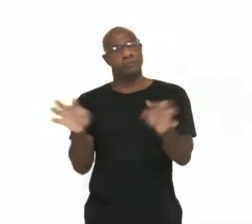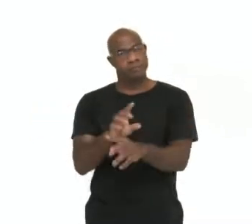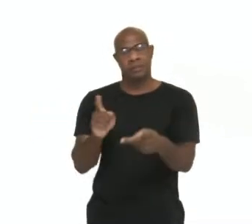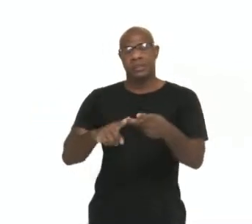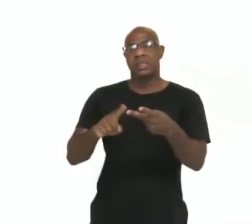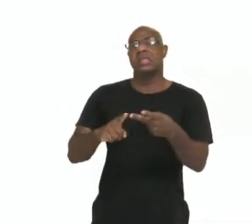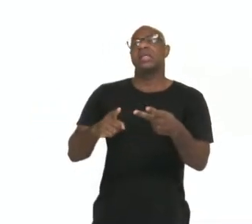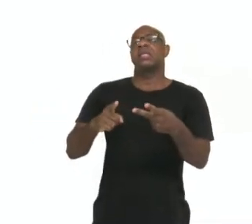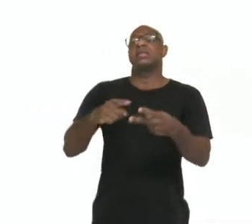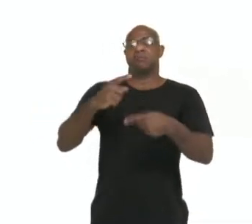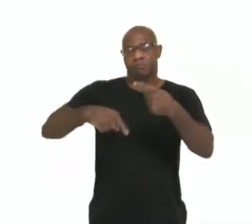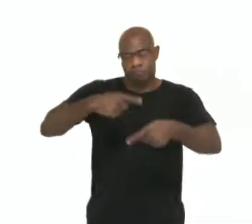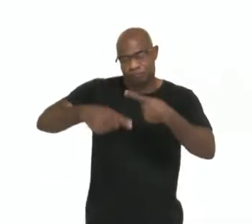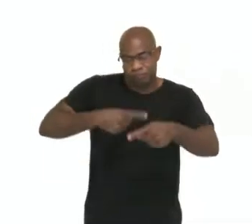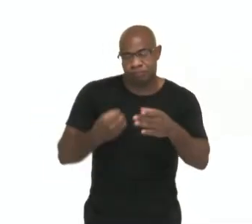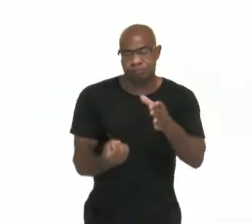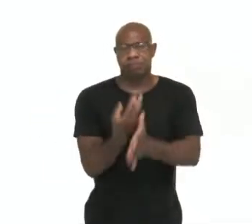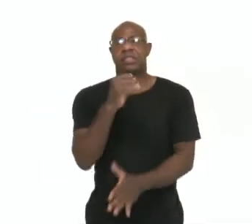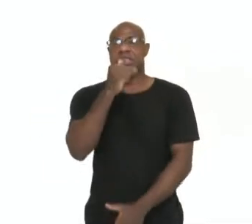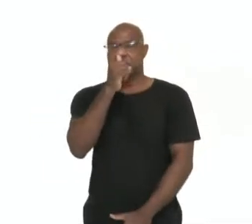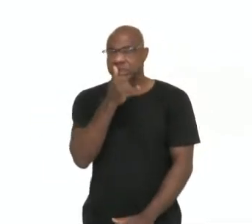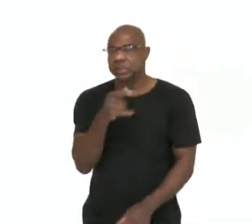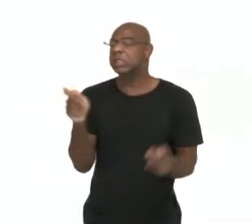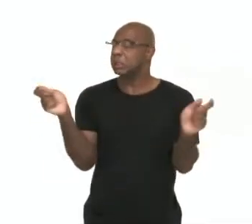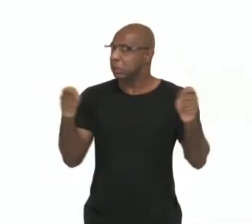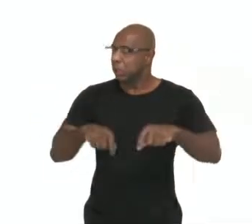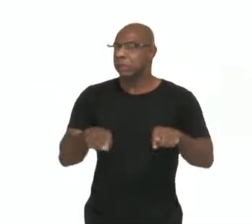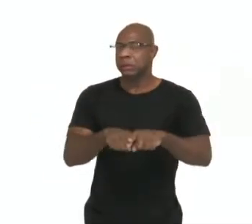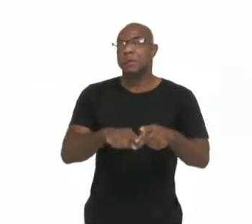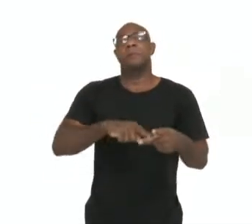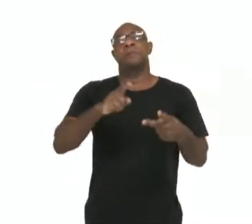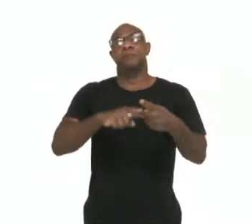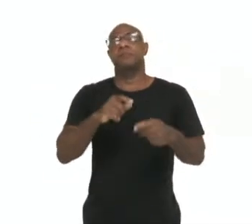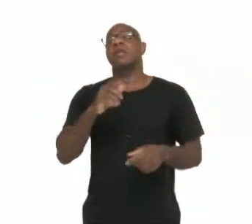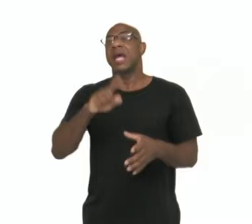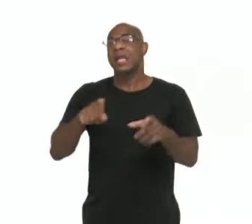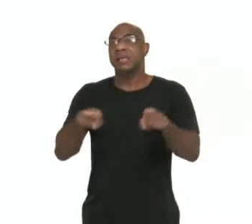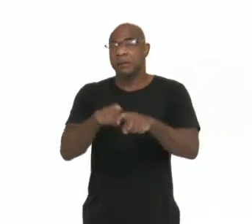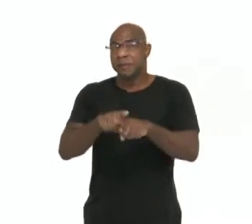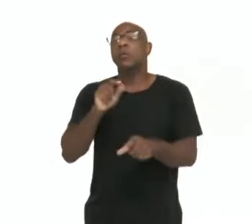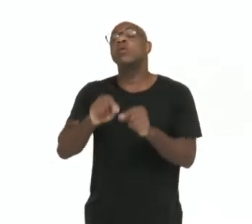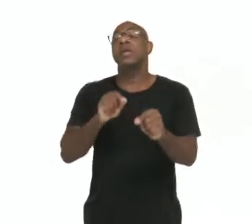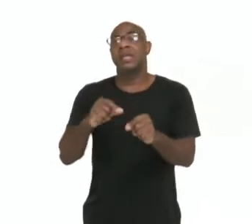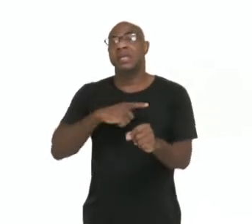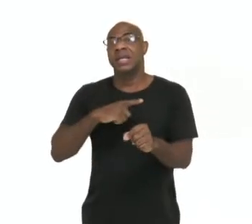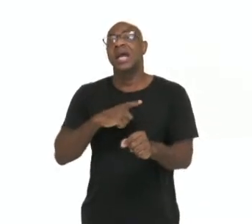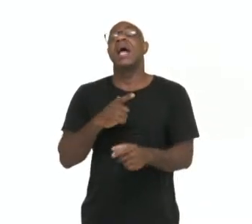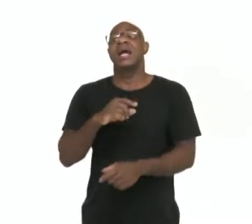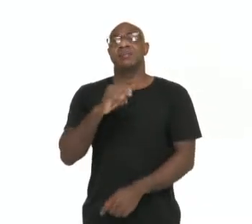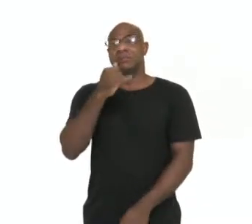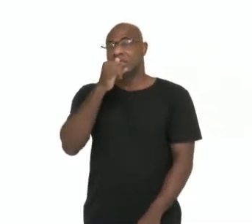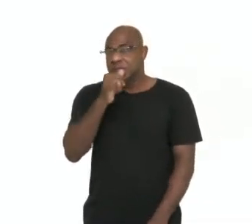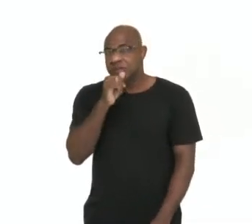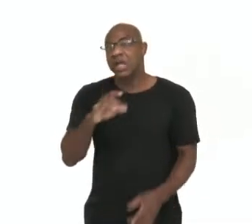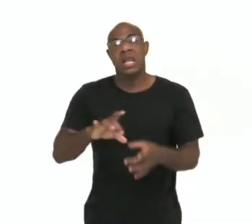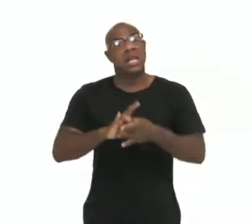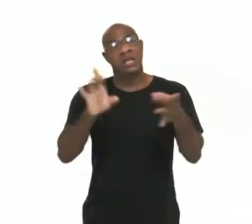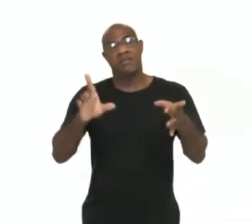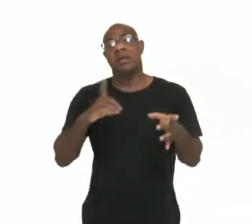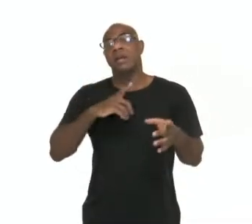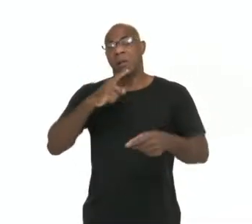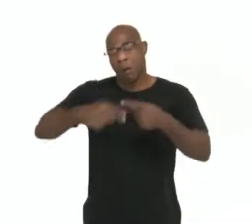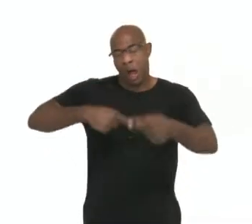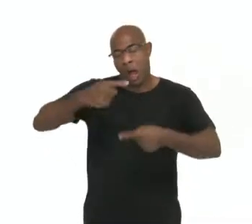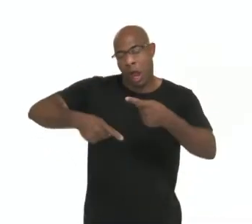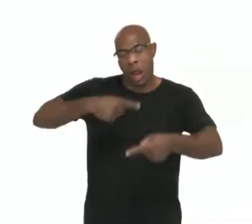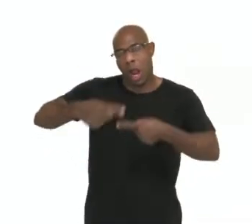fogão, gerar eletricidade. A matriz elétrica é formada pelo conjunto de fontes disponíveis apenas para a